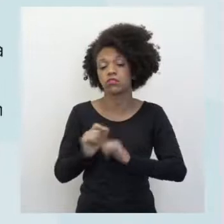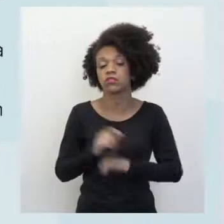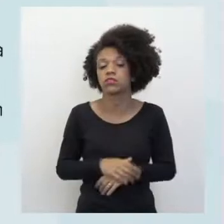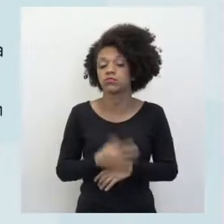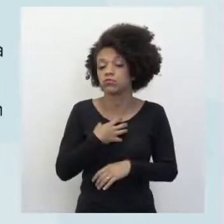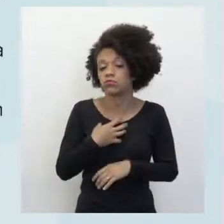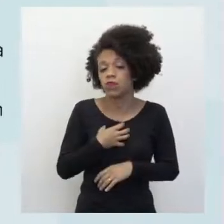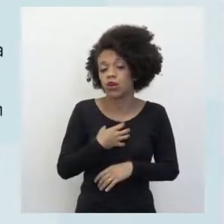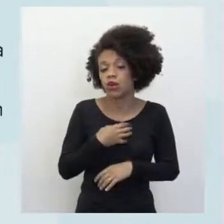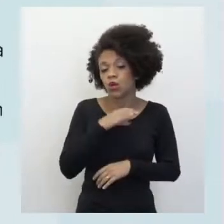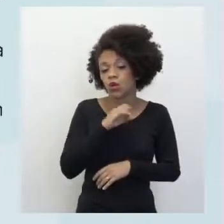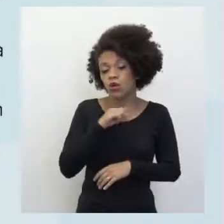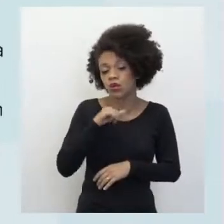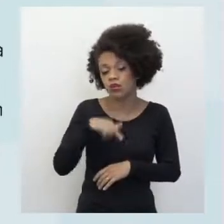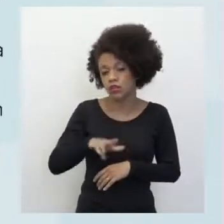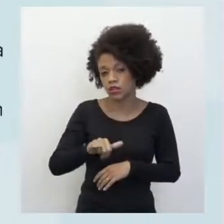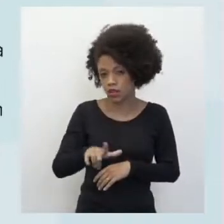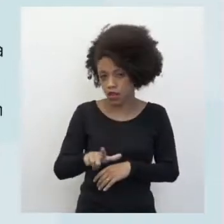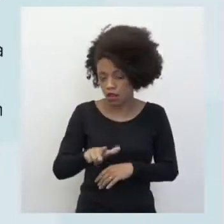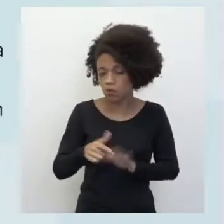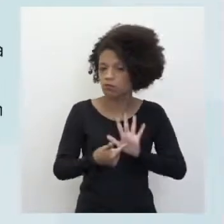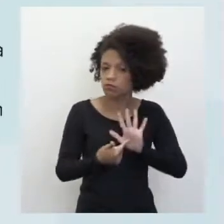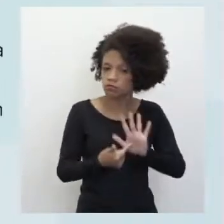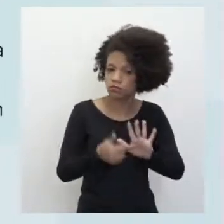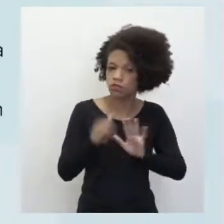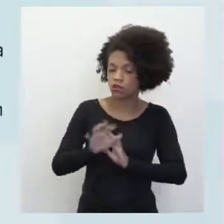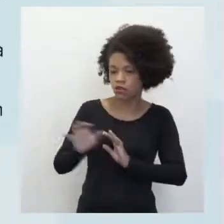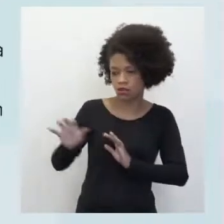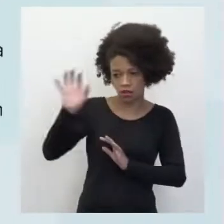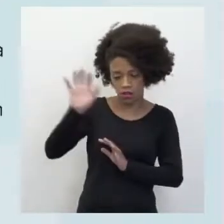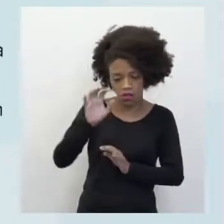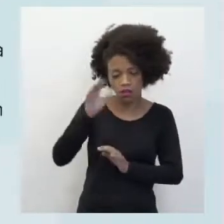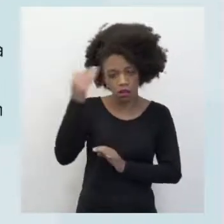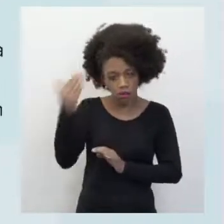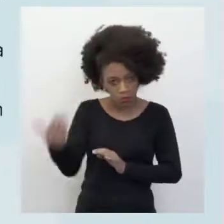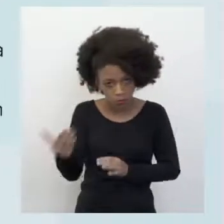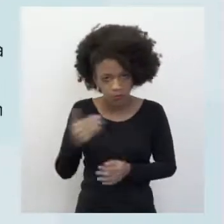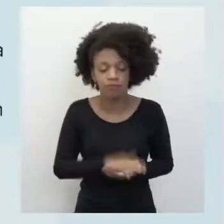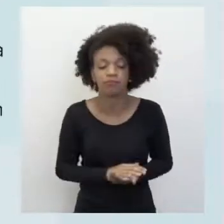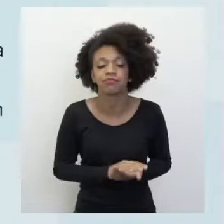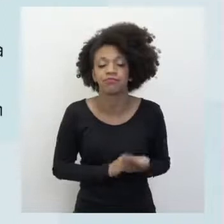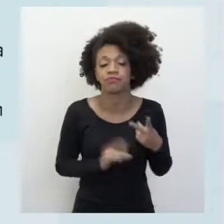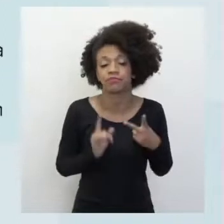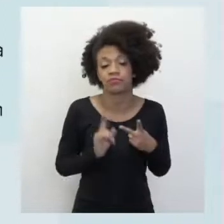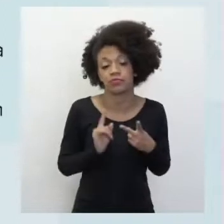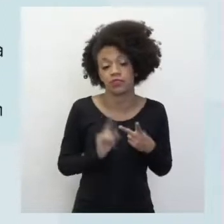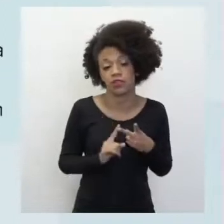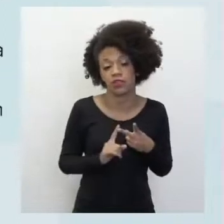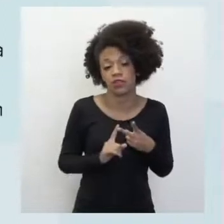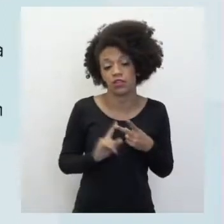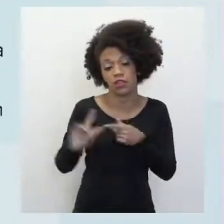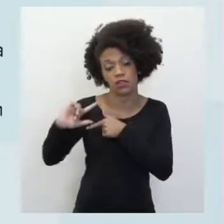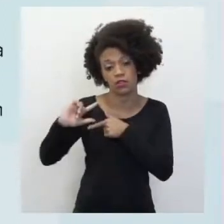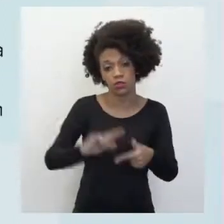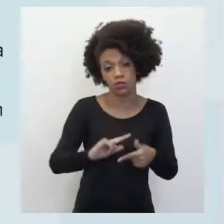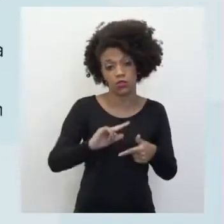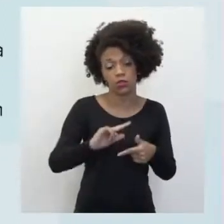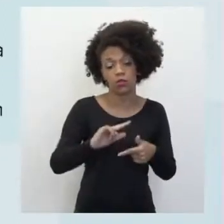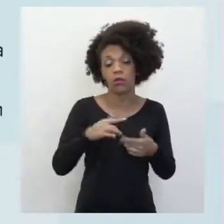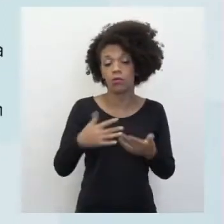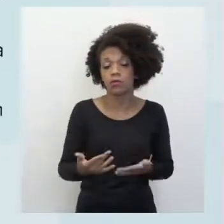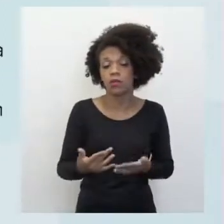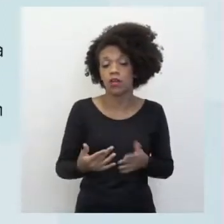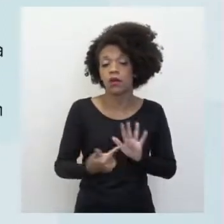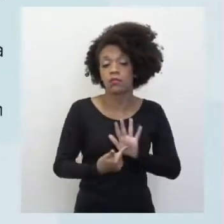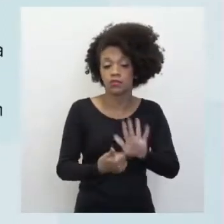forma coloquial, pois apresenta regionalismos e termos populares, na norma padrão, pois apresenta adequação